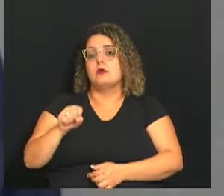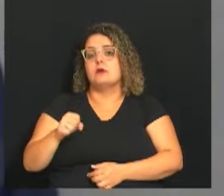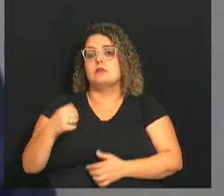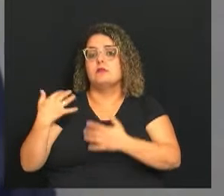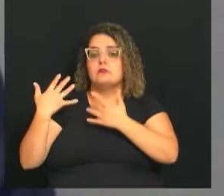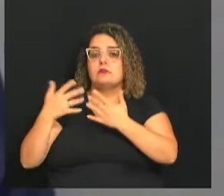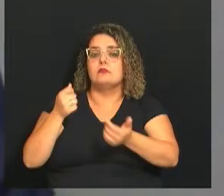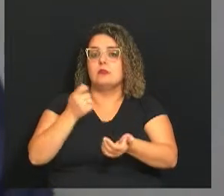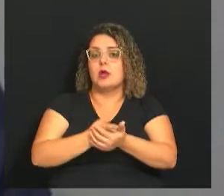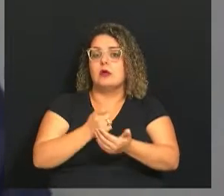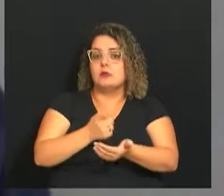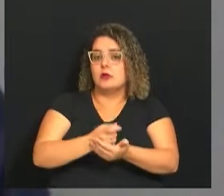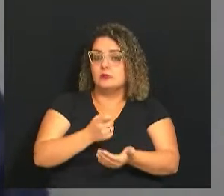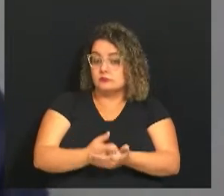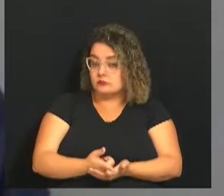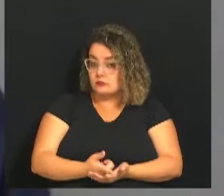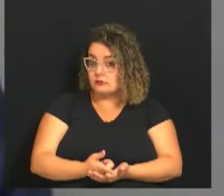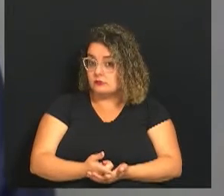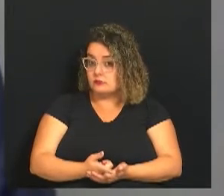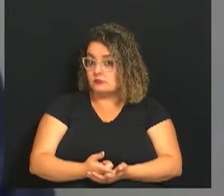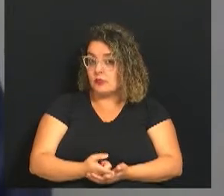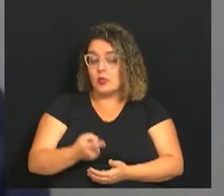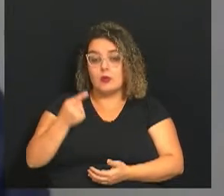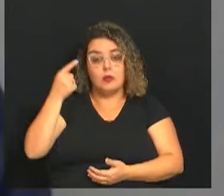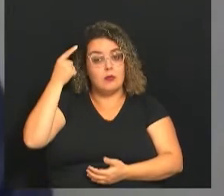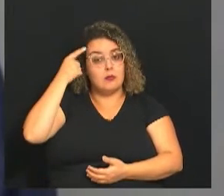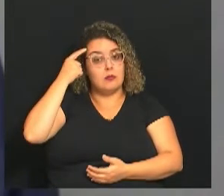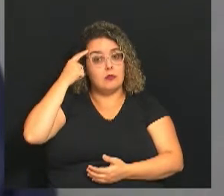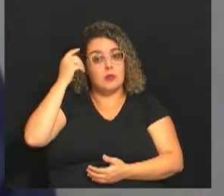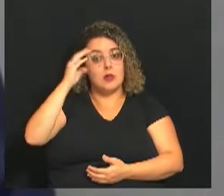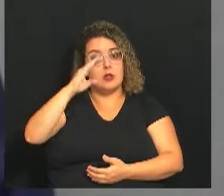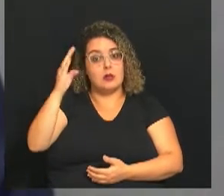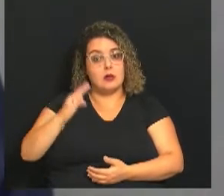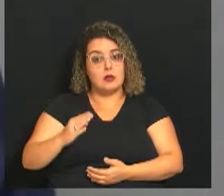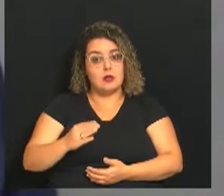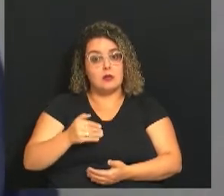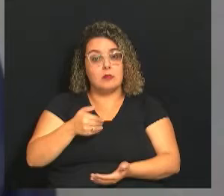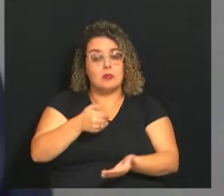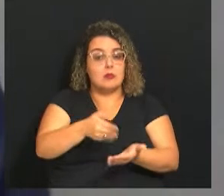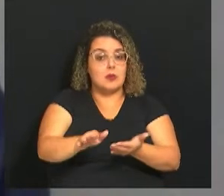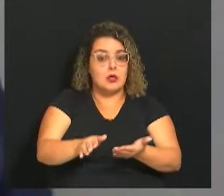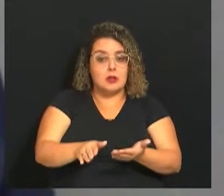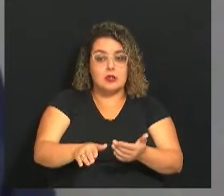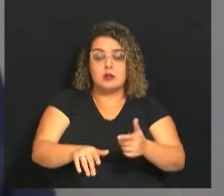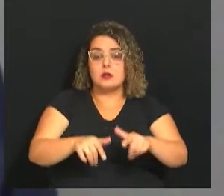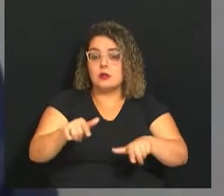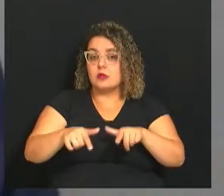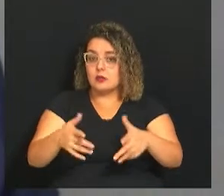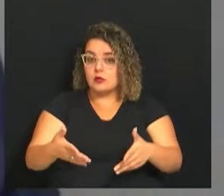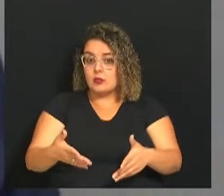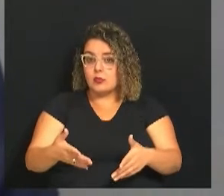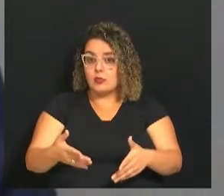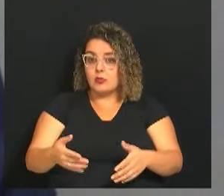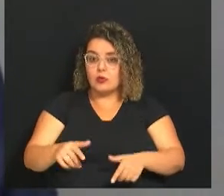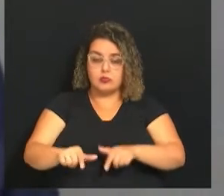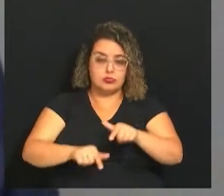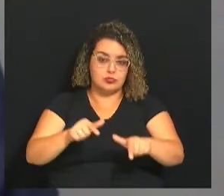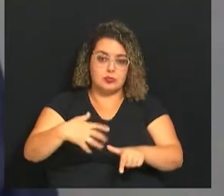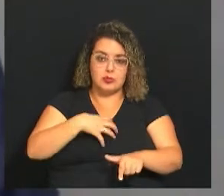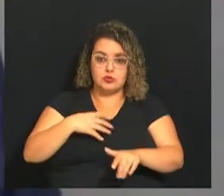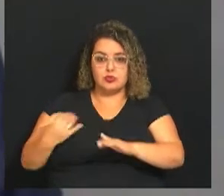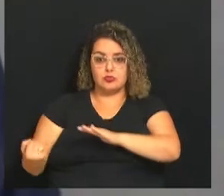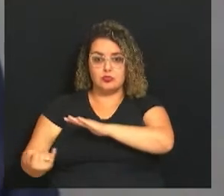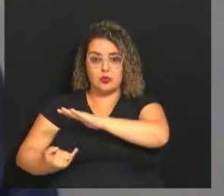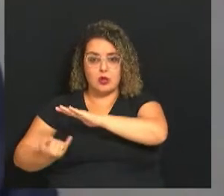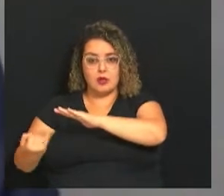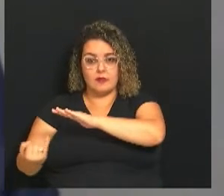nós considerarmos o tanto de brasileiros que hoje estão desempregados ou que trabalham de forma informal, a gente consegue verificar